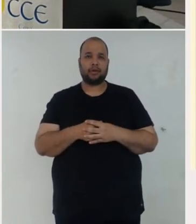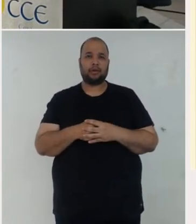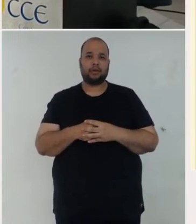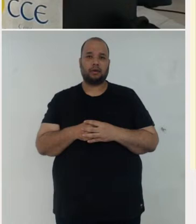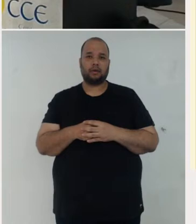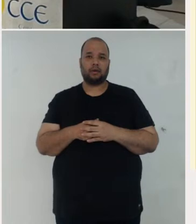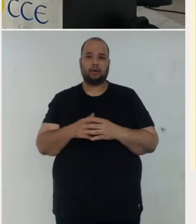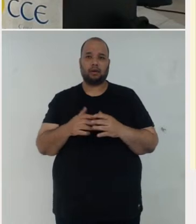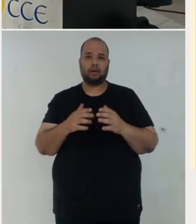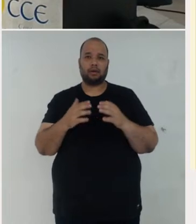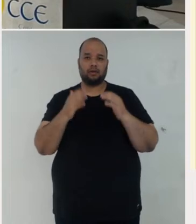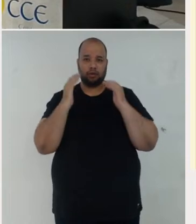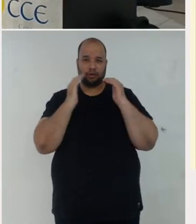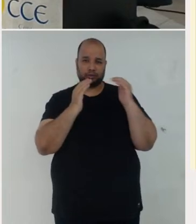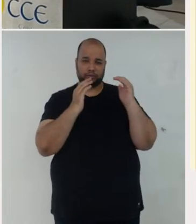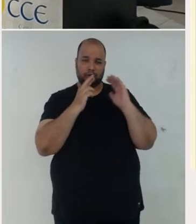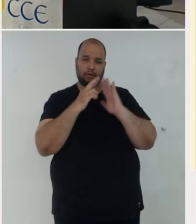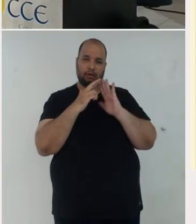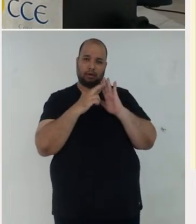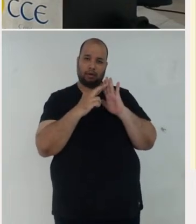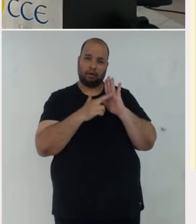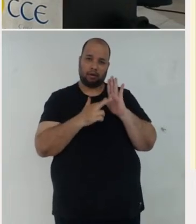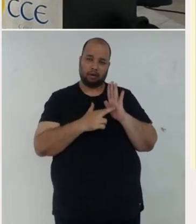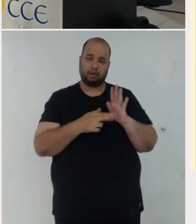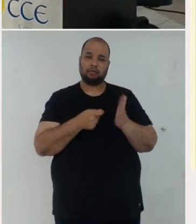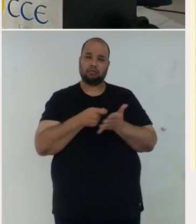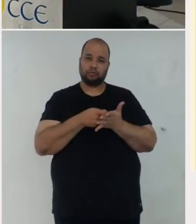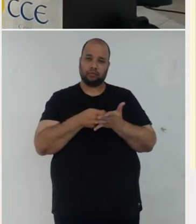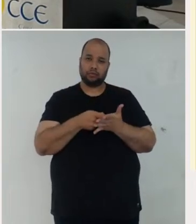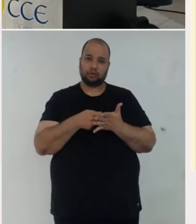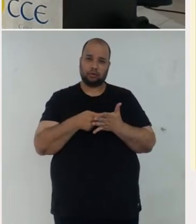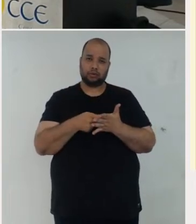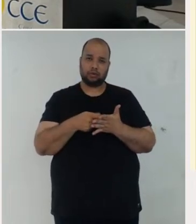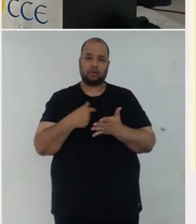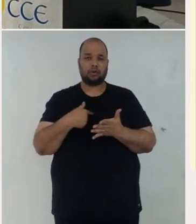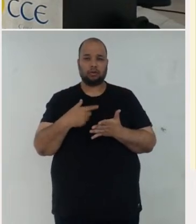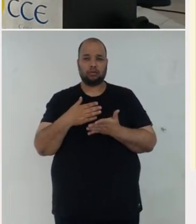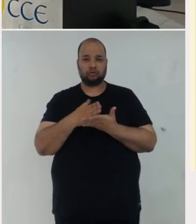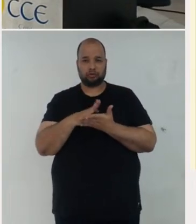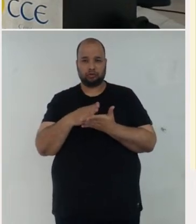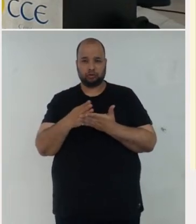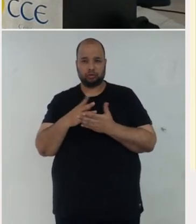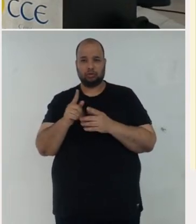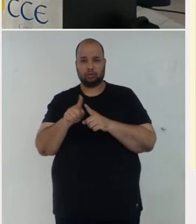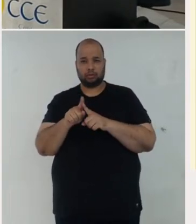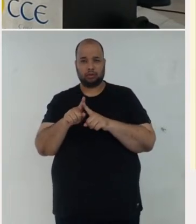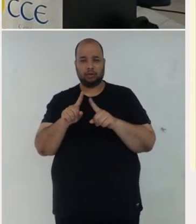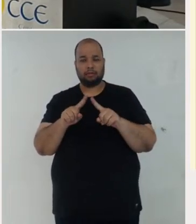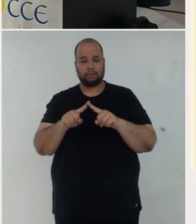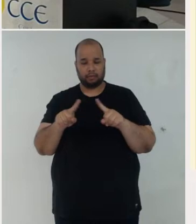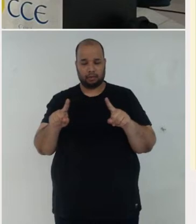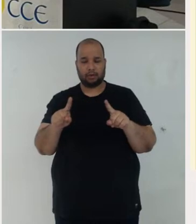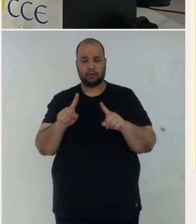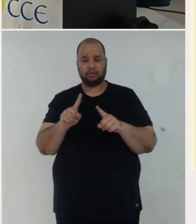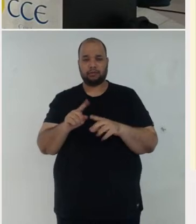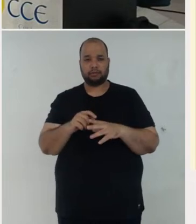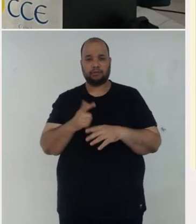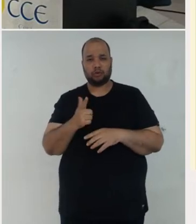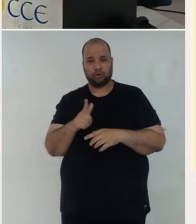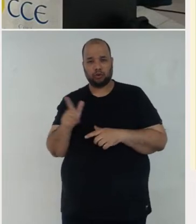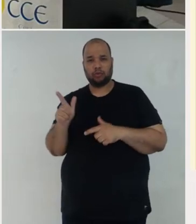No respeito à norma técnica. Por quê? Por um motivo. Não é porque eu sou chato, não. Eu sou chato também, mas não é por isso.